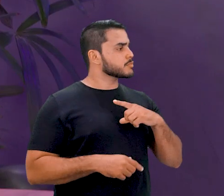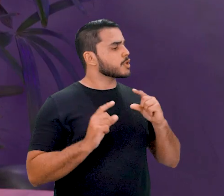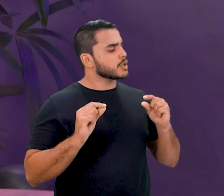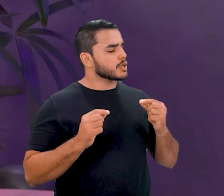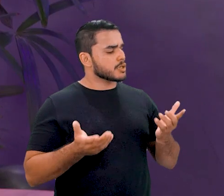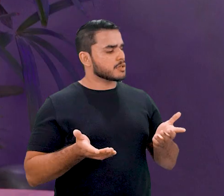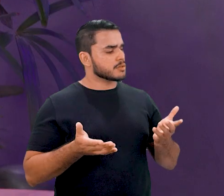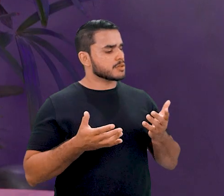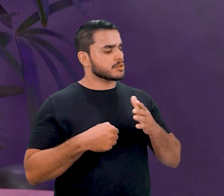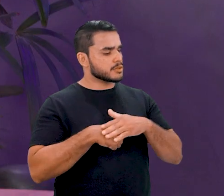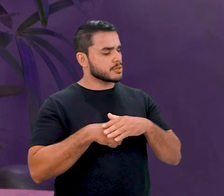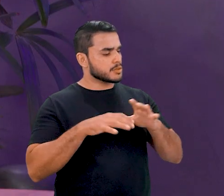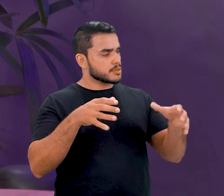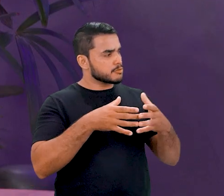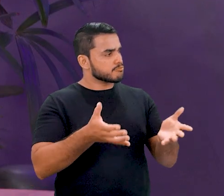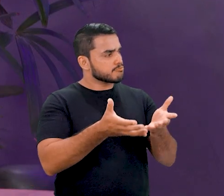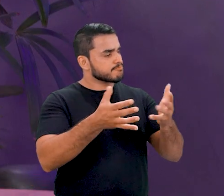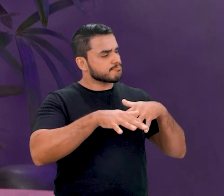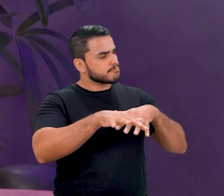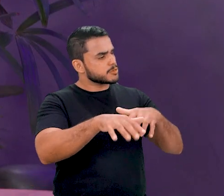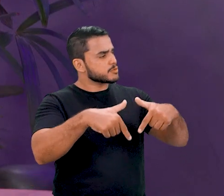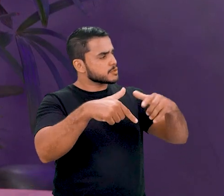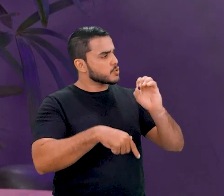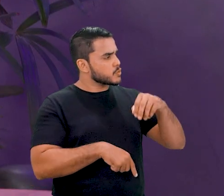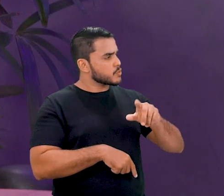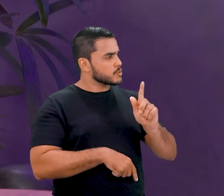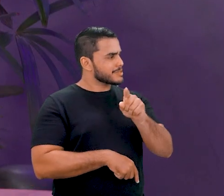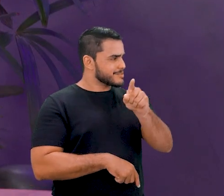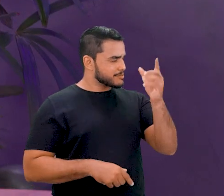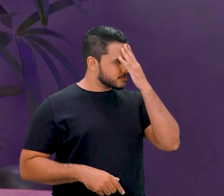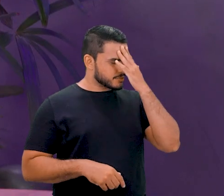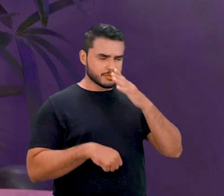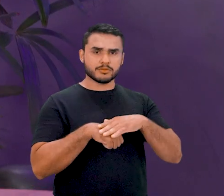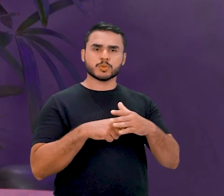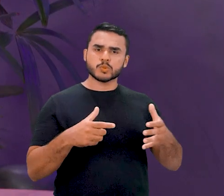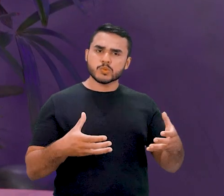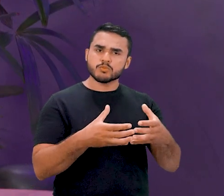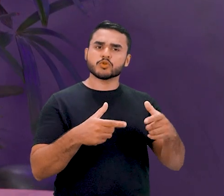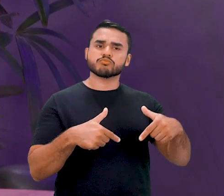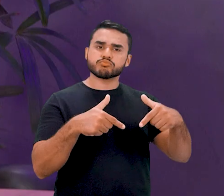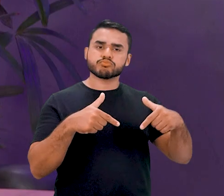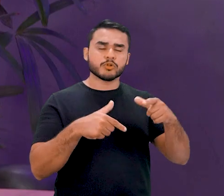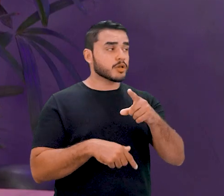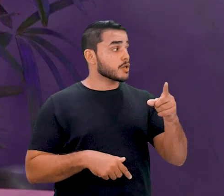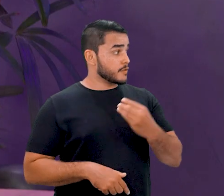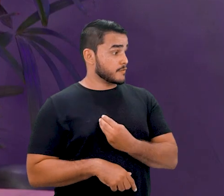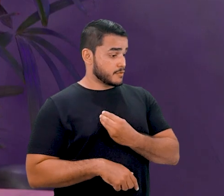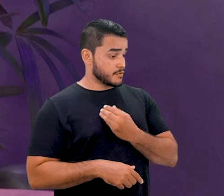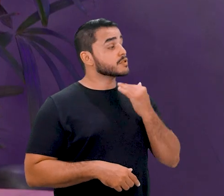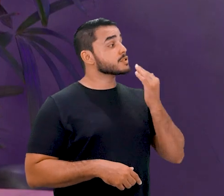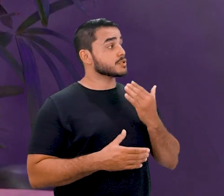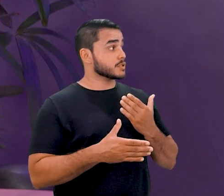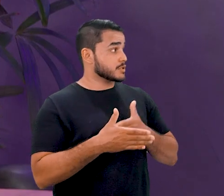da sociedade civil organizada e da inserção dos municípios ao Plano Viver Sem Limites 2.